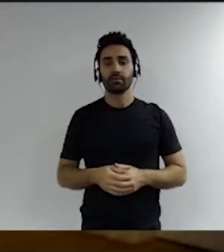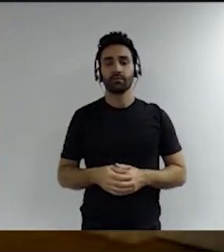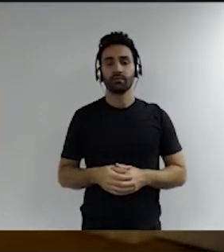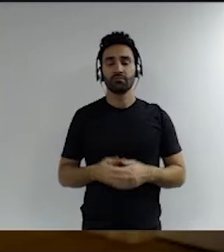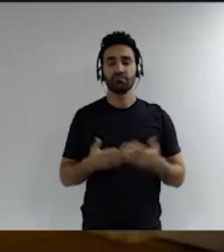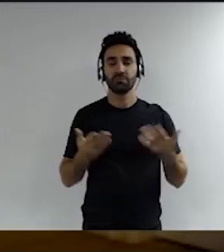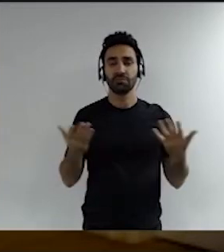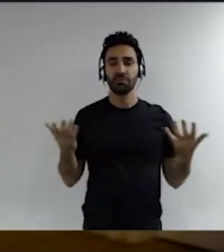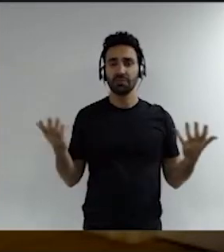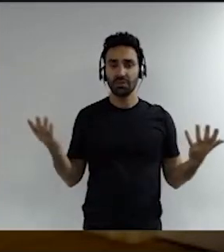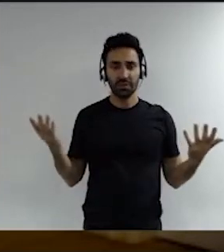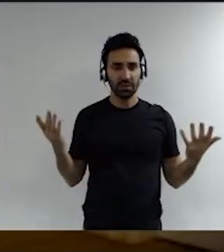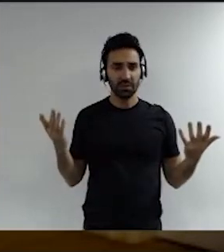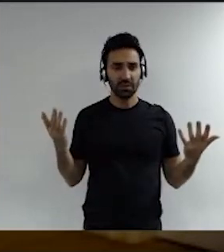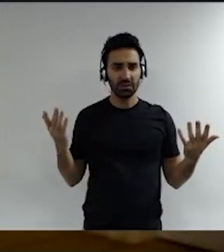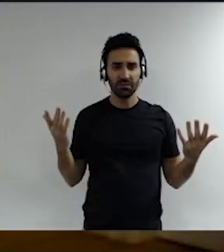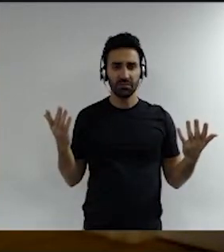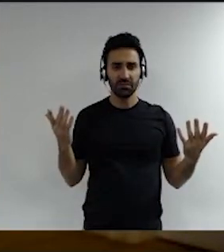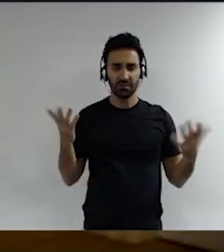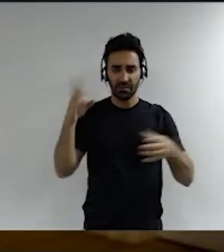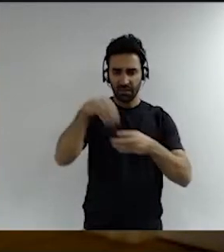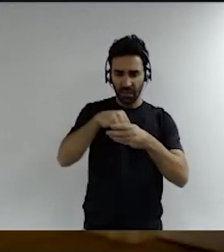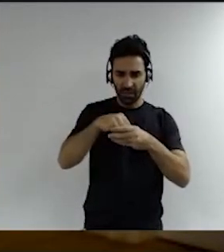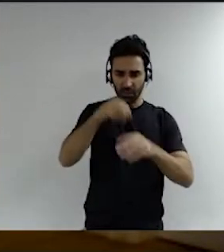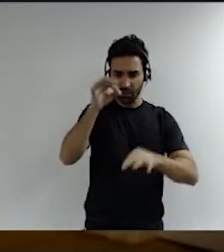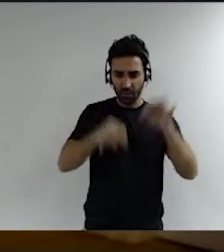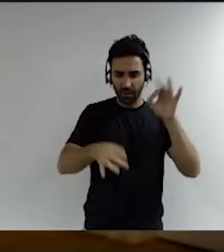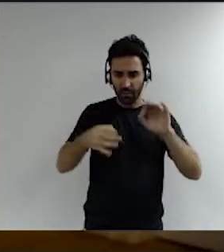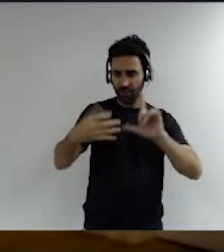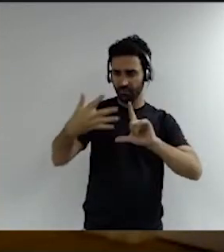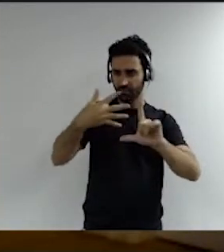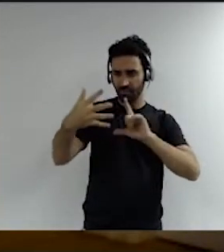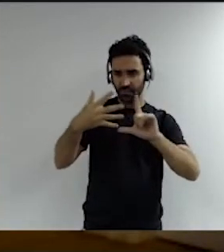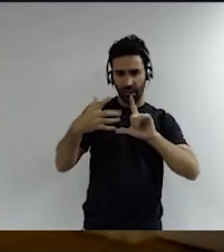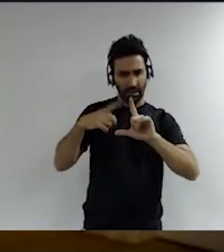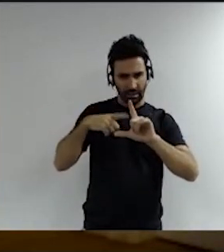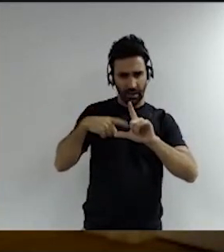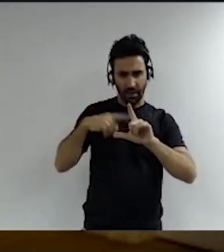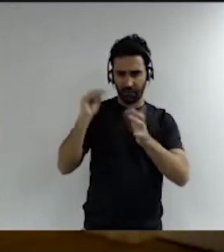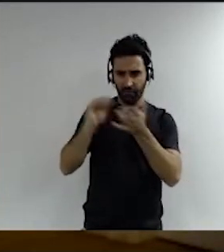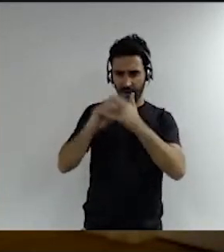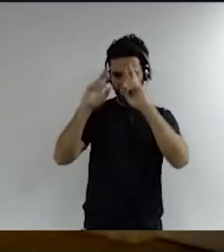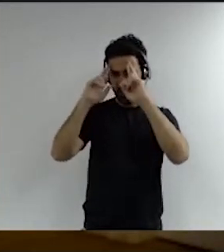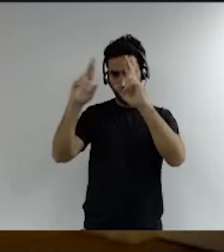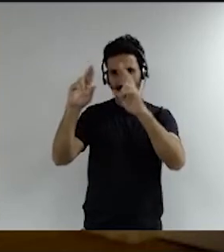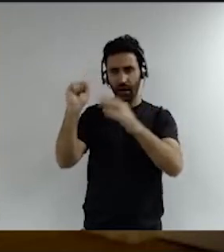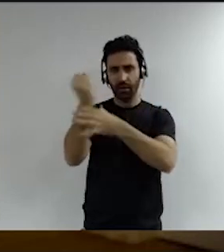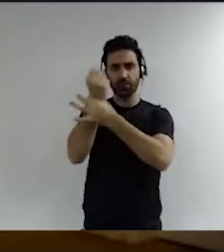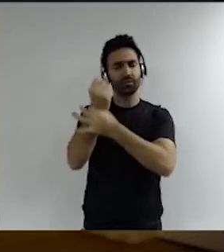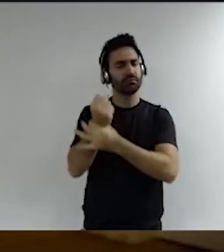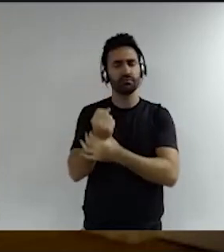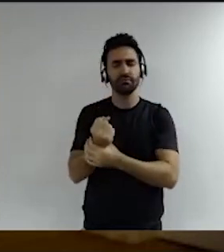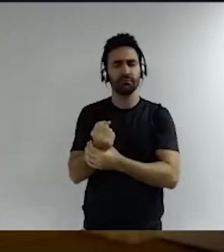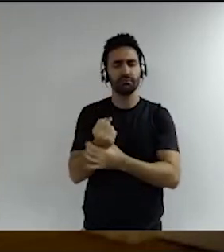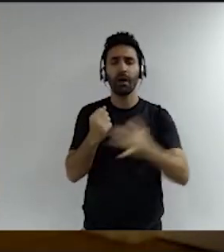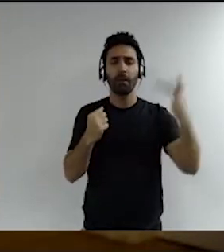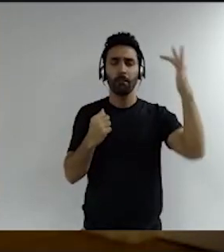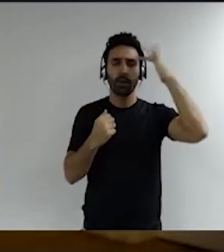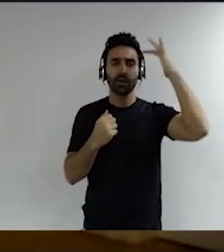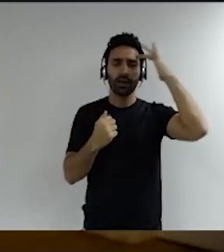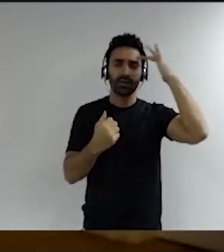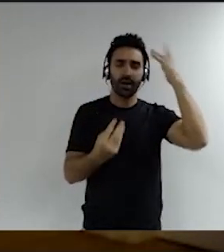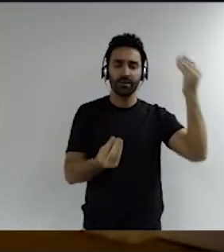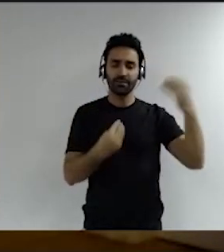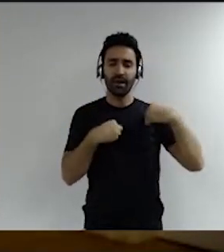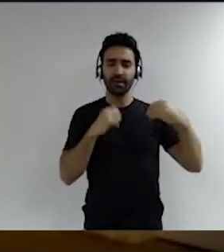a quebra das garantias. Aí eu vejo ao contrário. É a modernidade chegando com segurança,